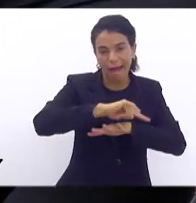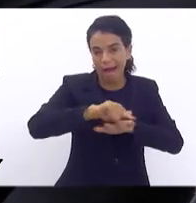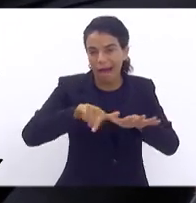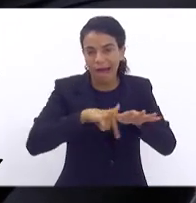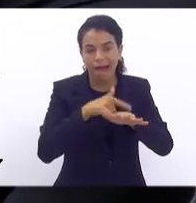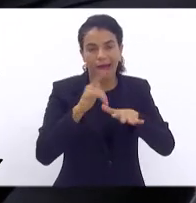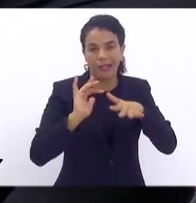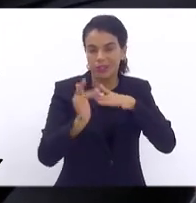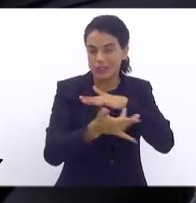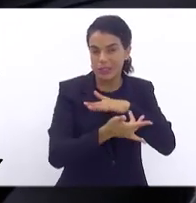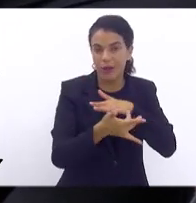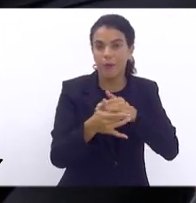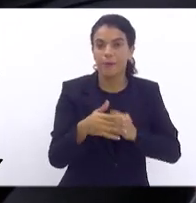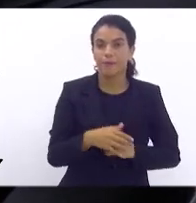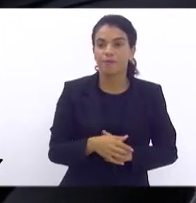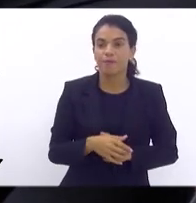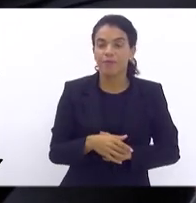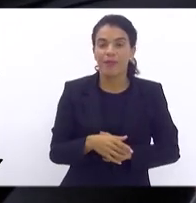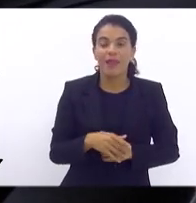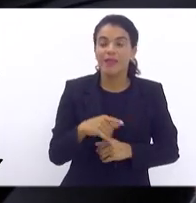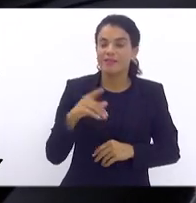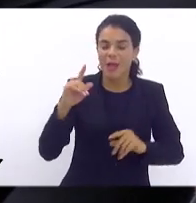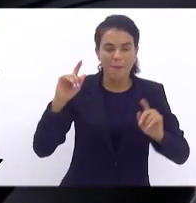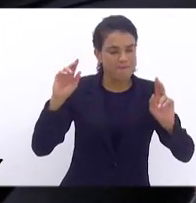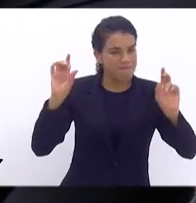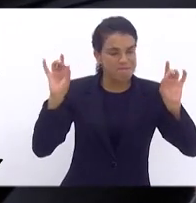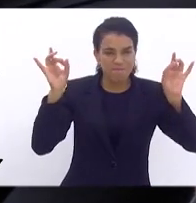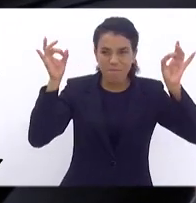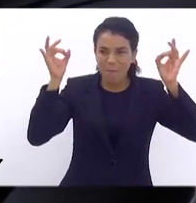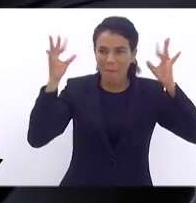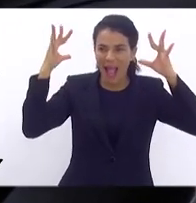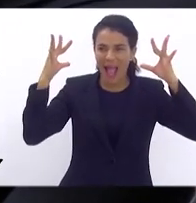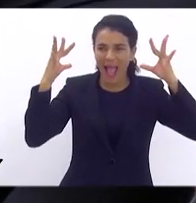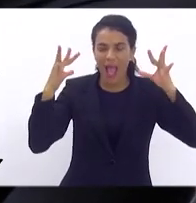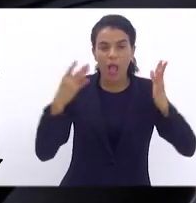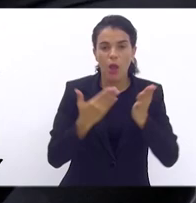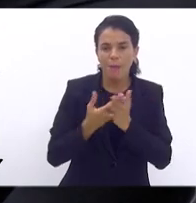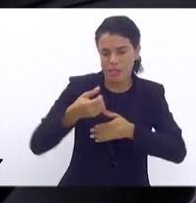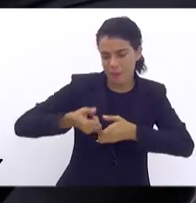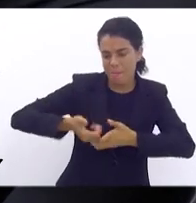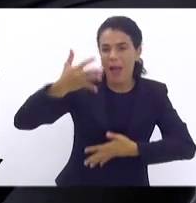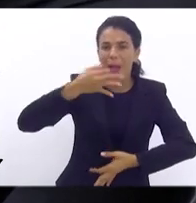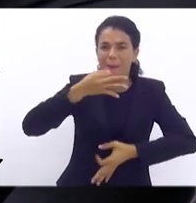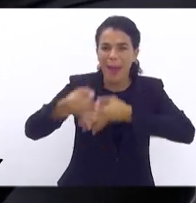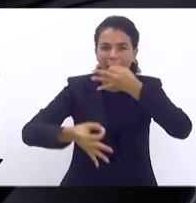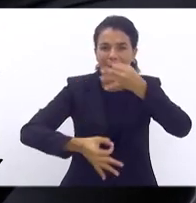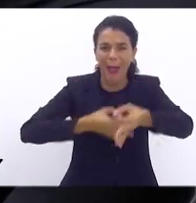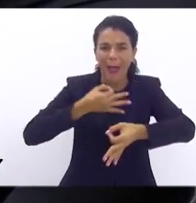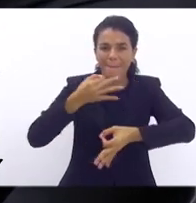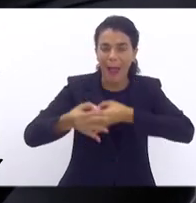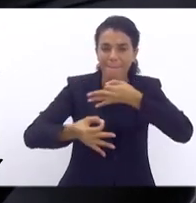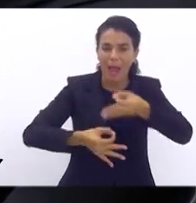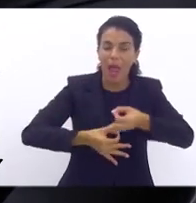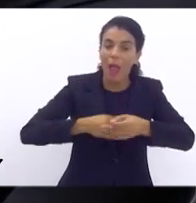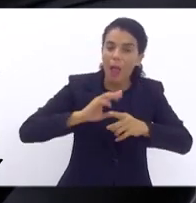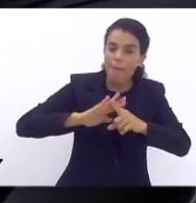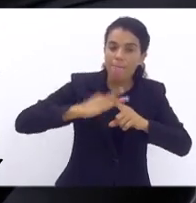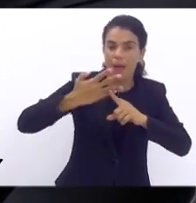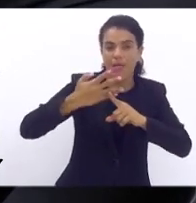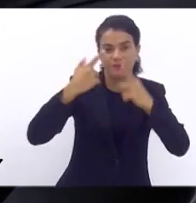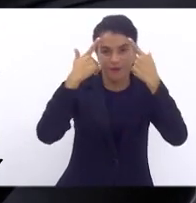seguidores que isso é um gatilho vários começam a comentar a falar e a produzir mais violência contra mulher